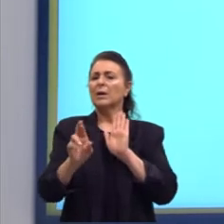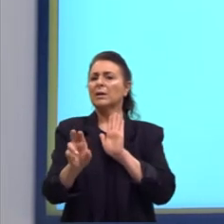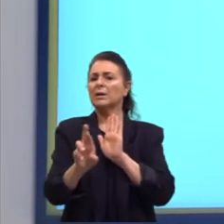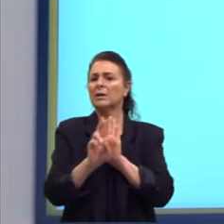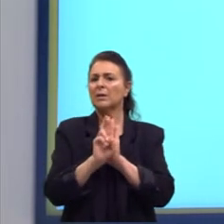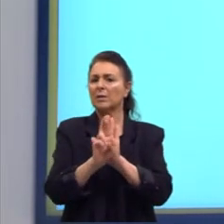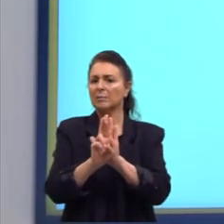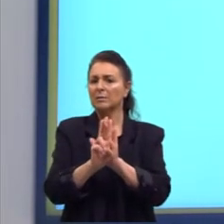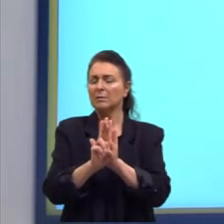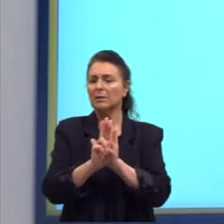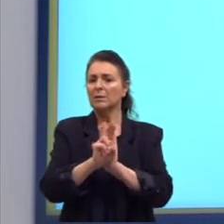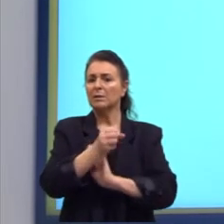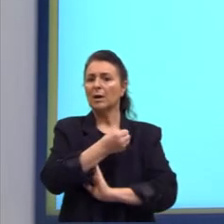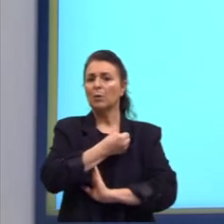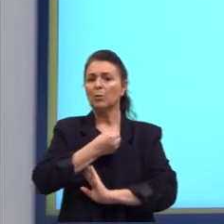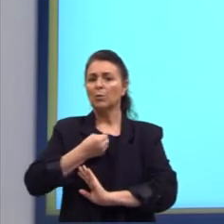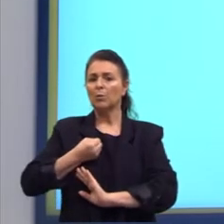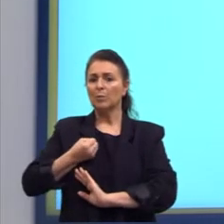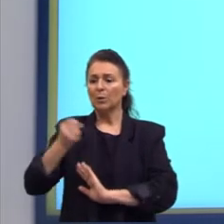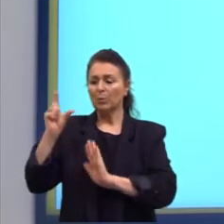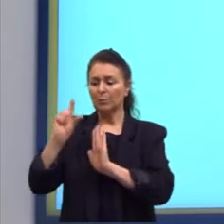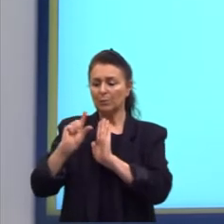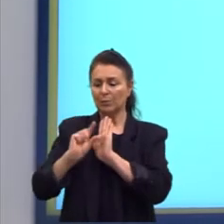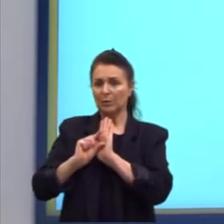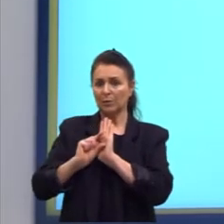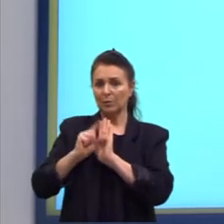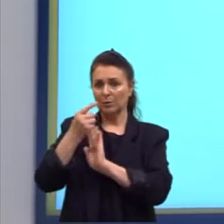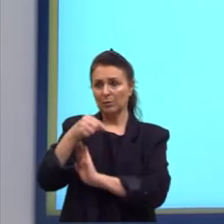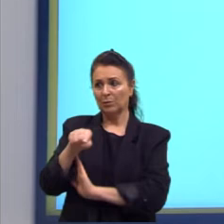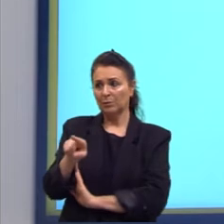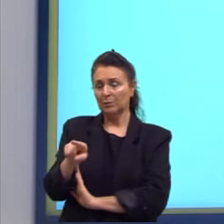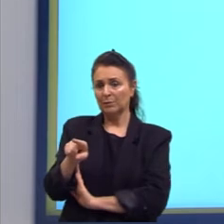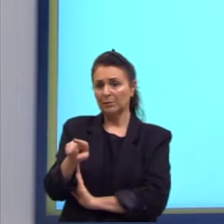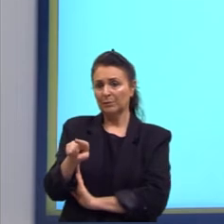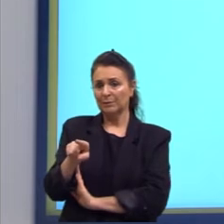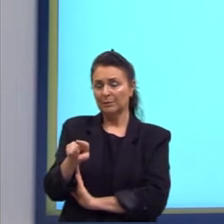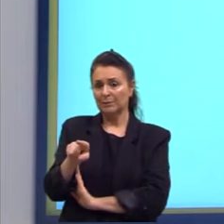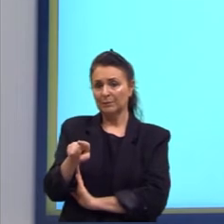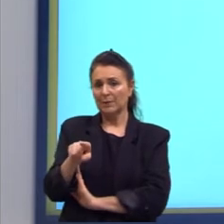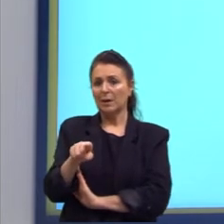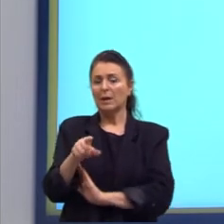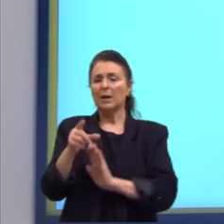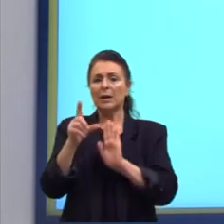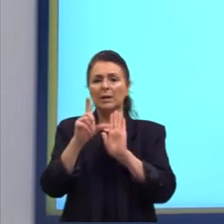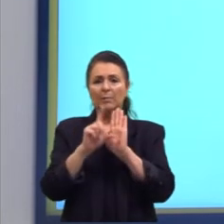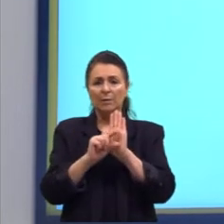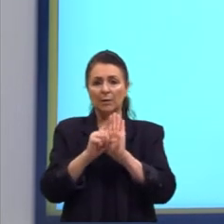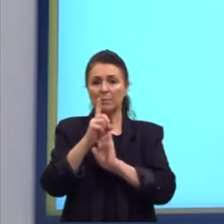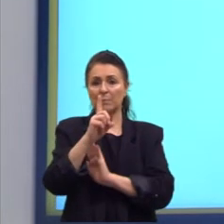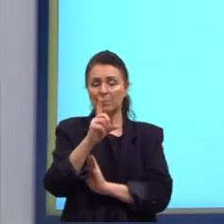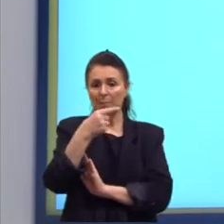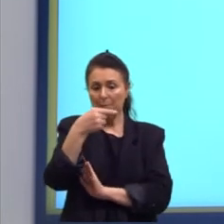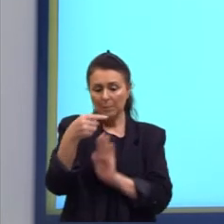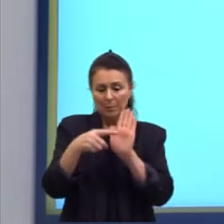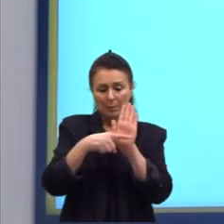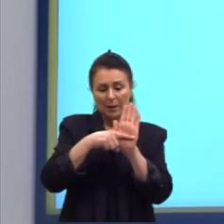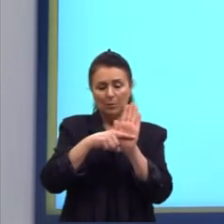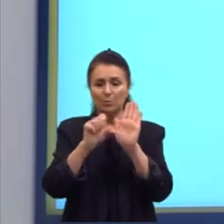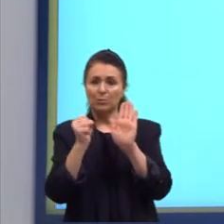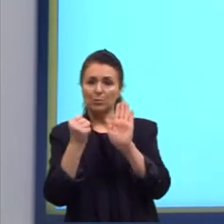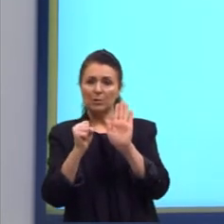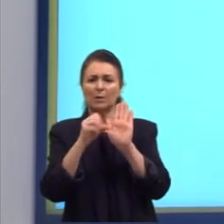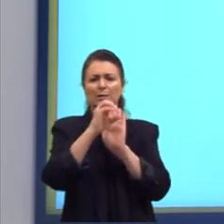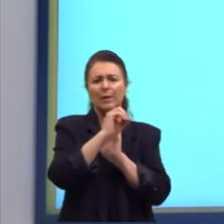representa um número que é muito menor do que este daqui né tá é muito menor menos oito é